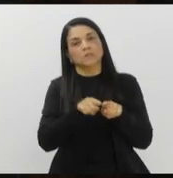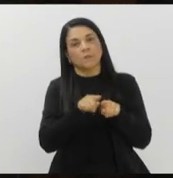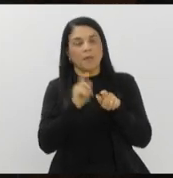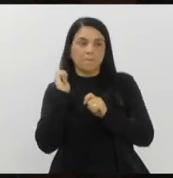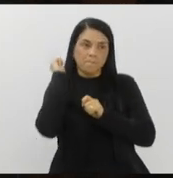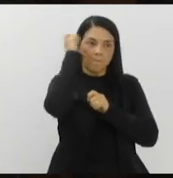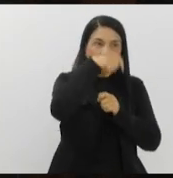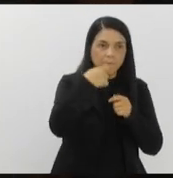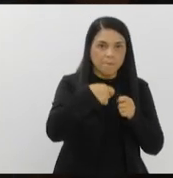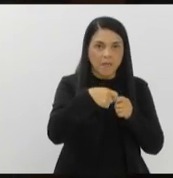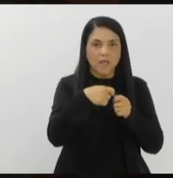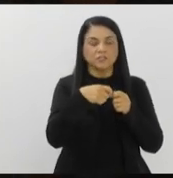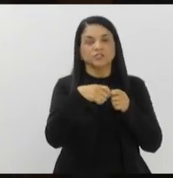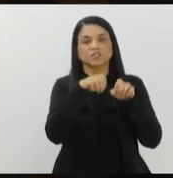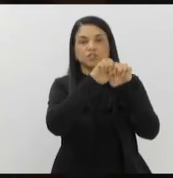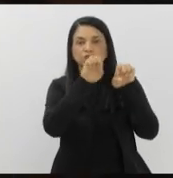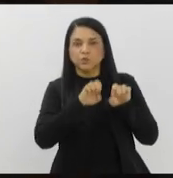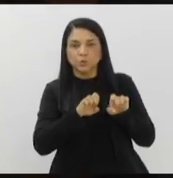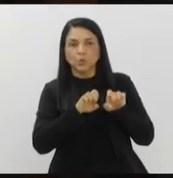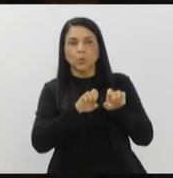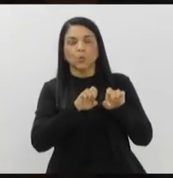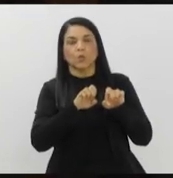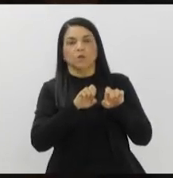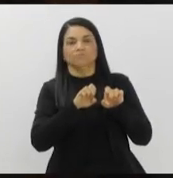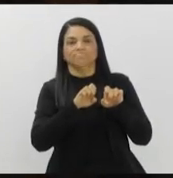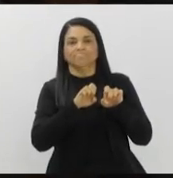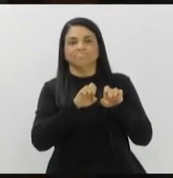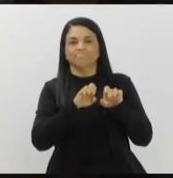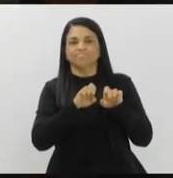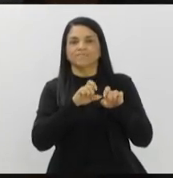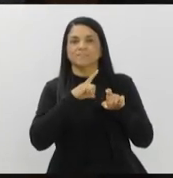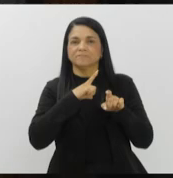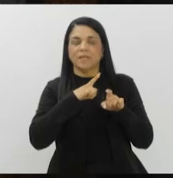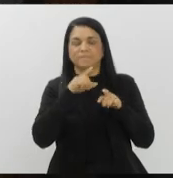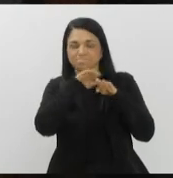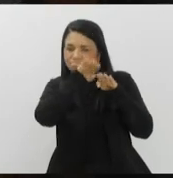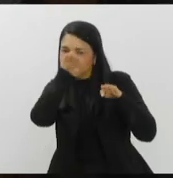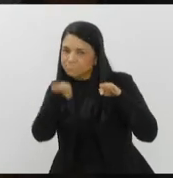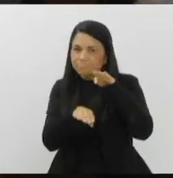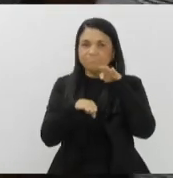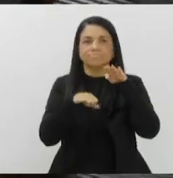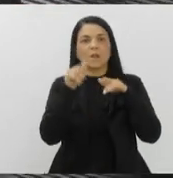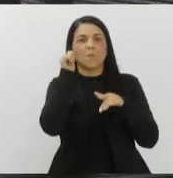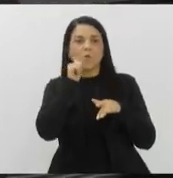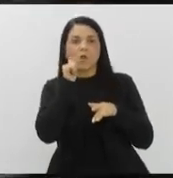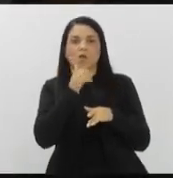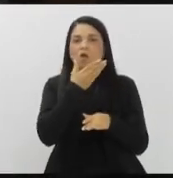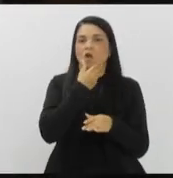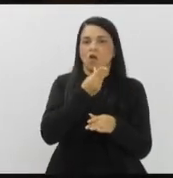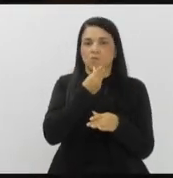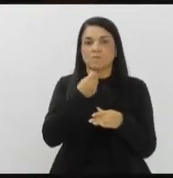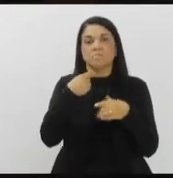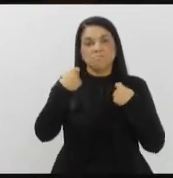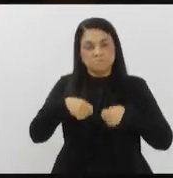as estruturas do patriarcado ainda reproduzem uma série de desigualdades que a gente precisa